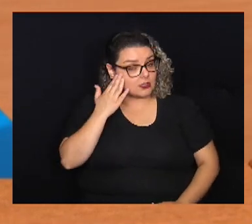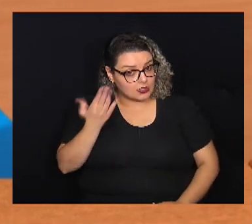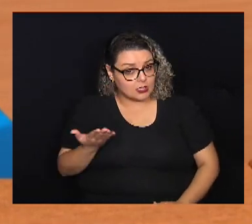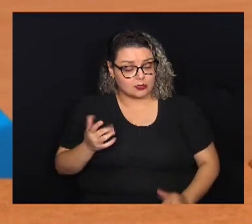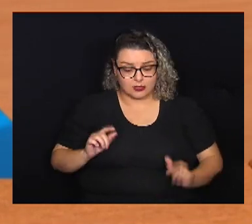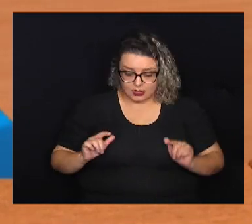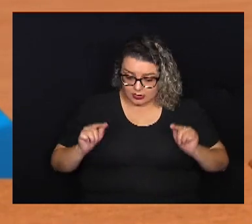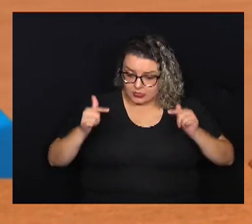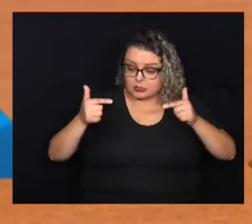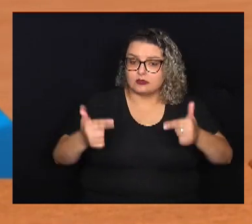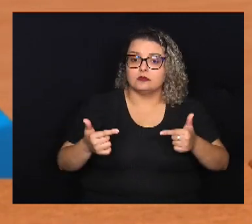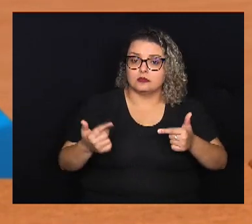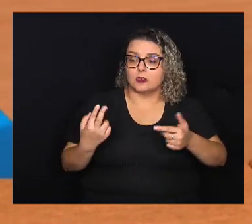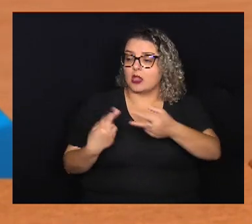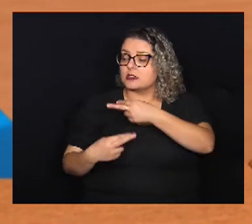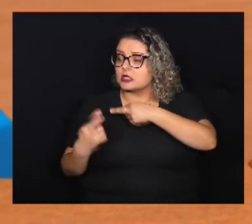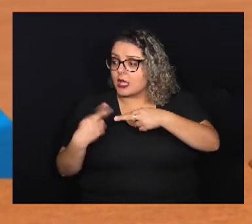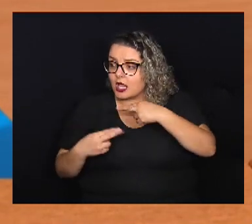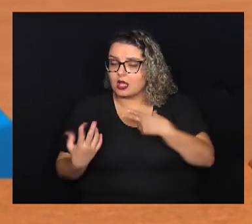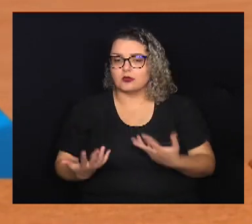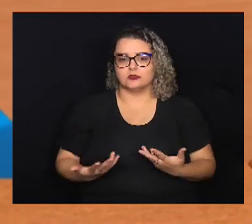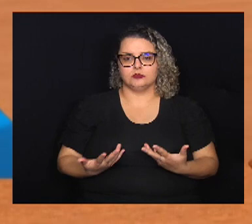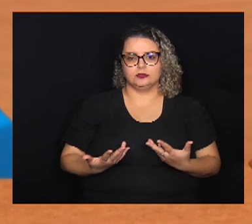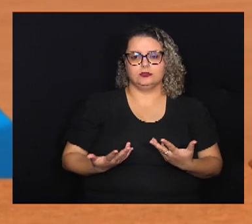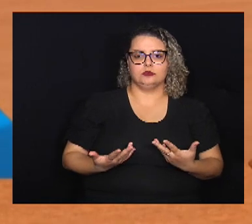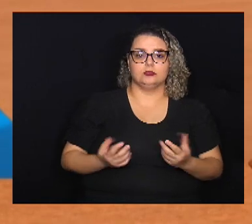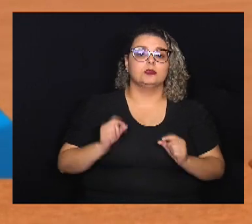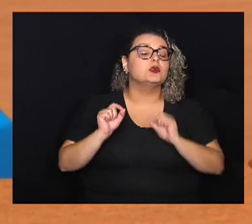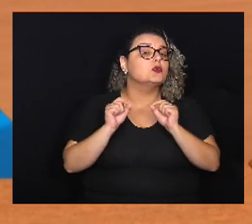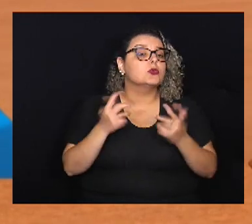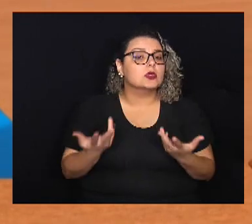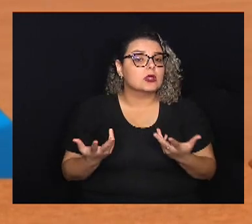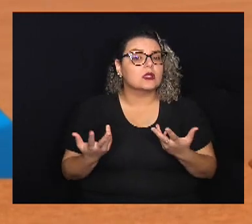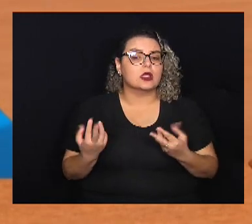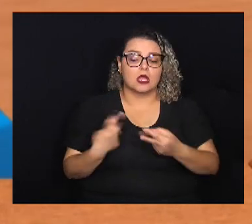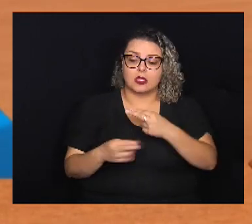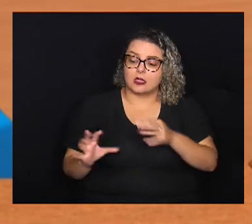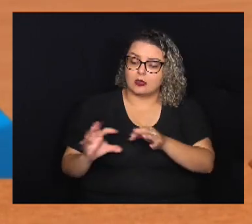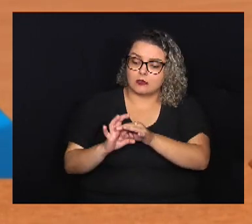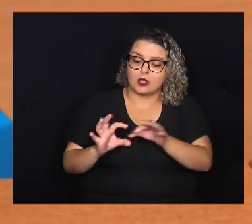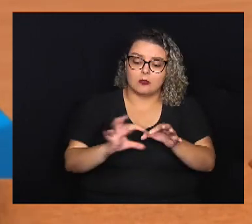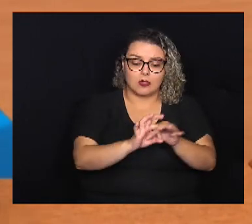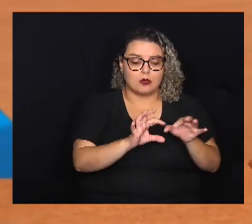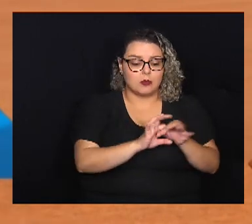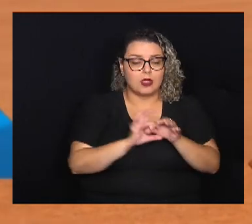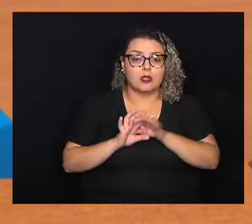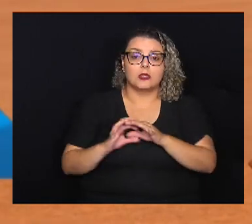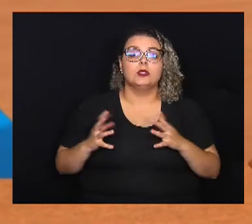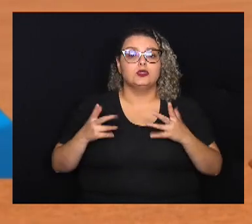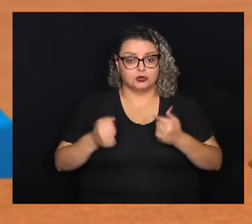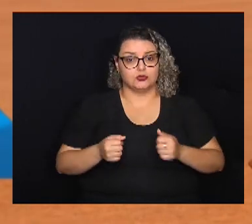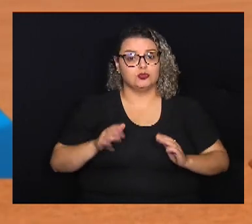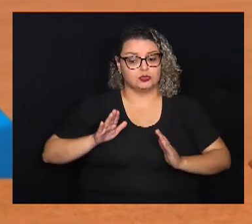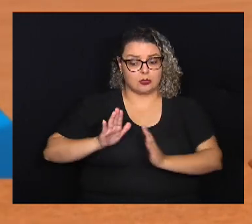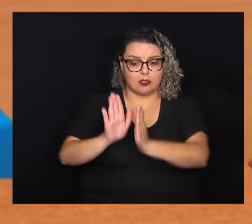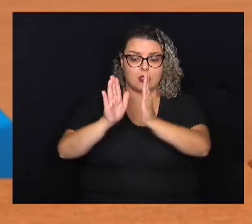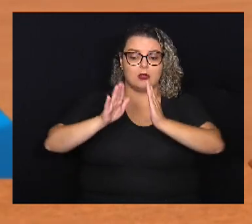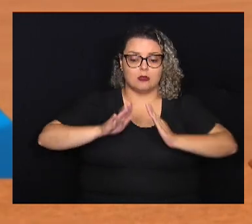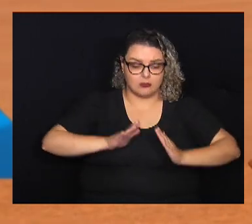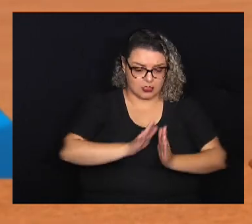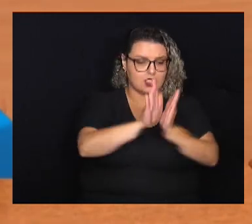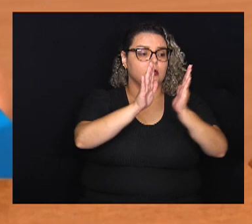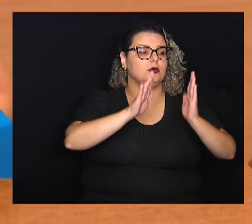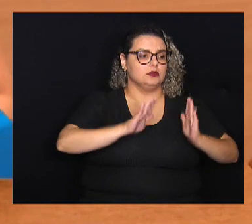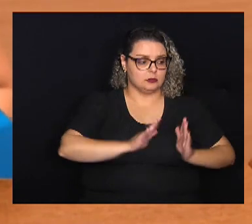lutas elas se ligam se ligam em que sentido se ligam porque todos esses que a gente está enfrentando são